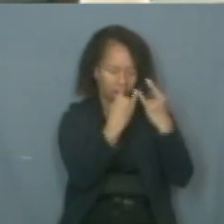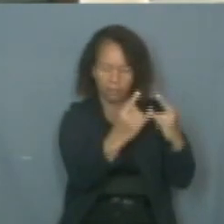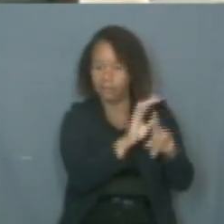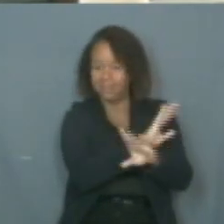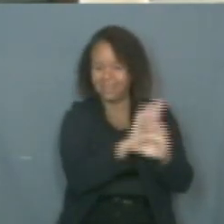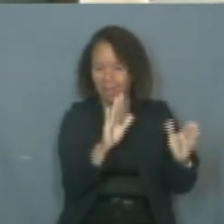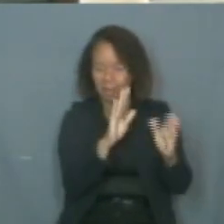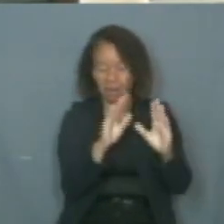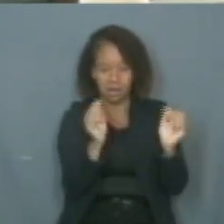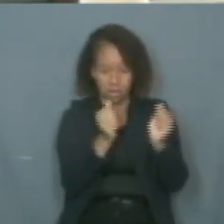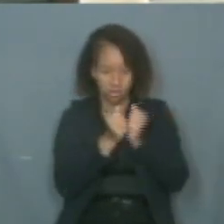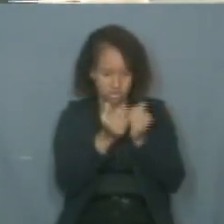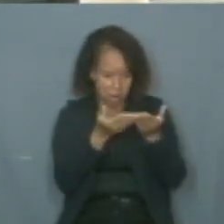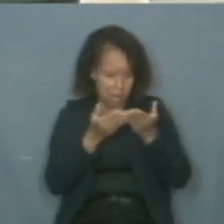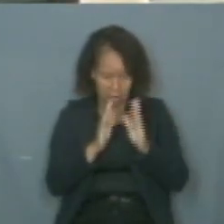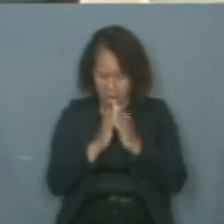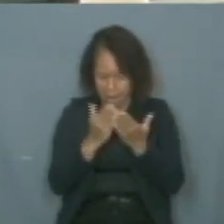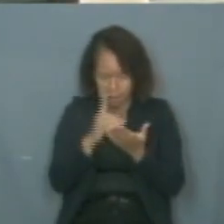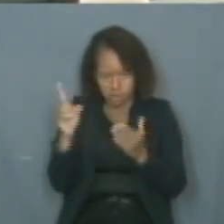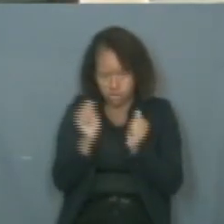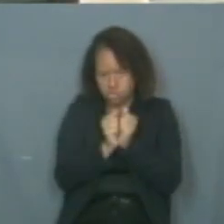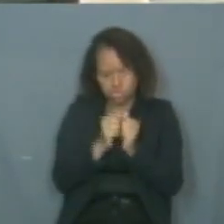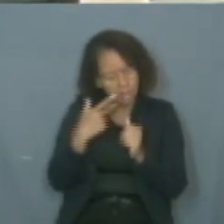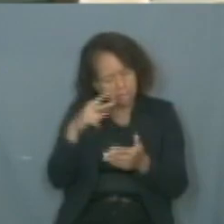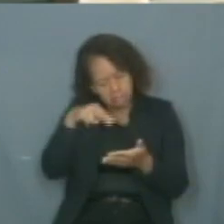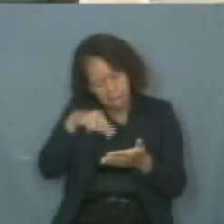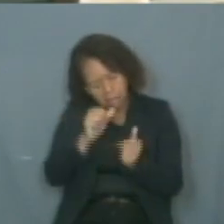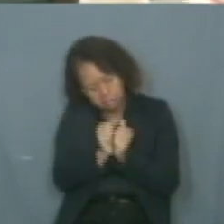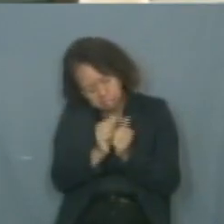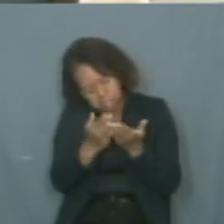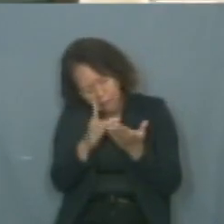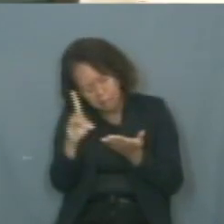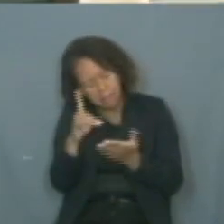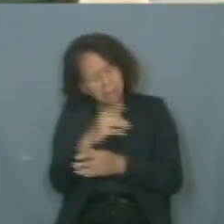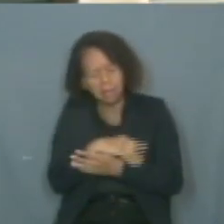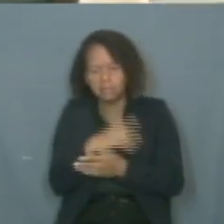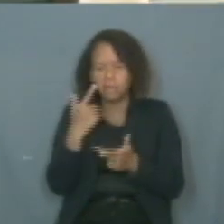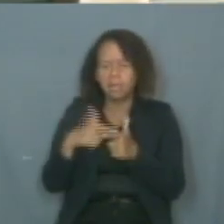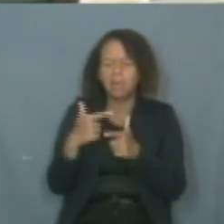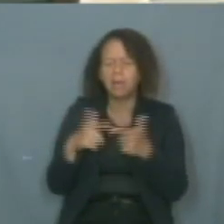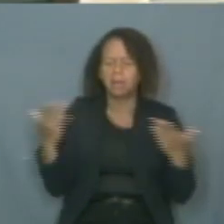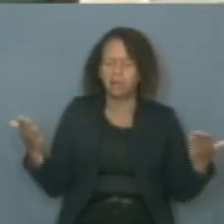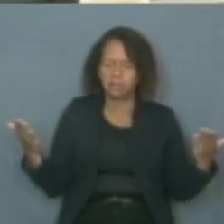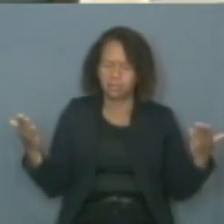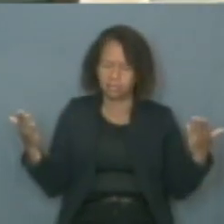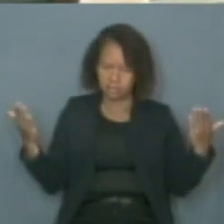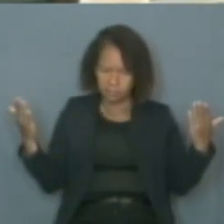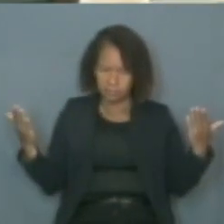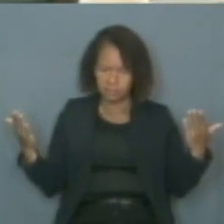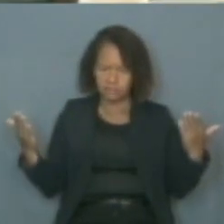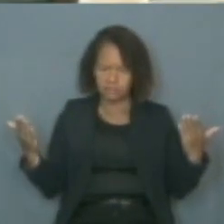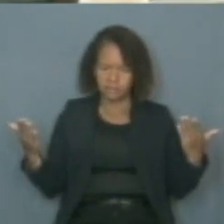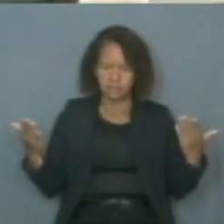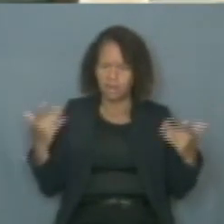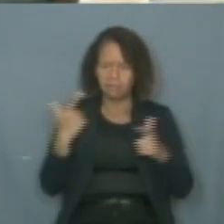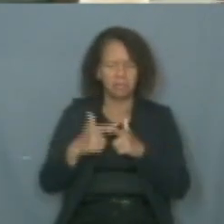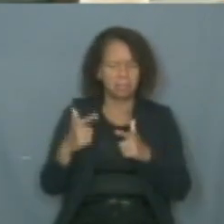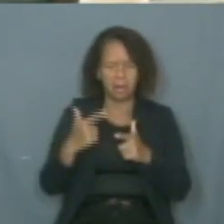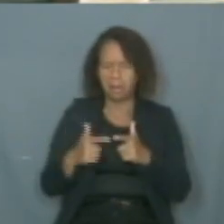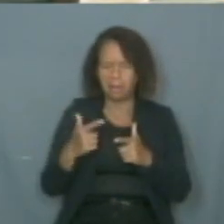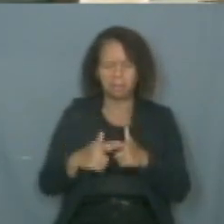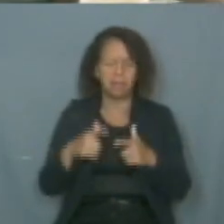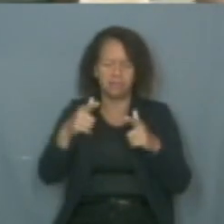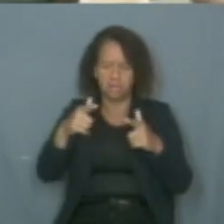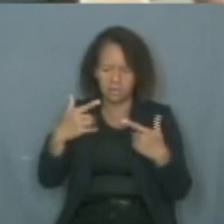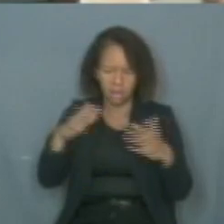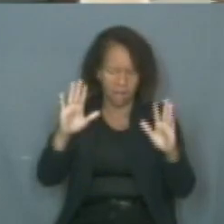lá para ler a Bíblia junto, apenas queriam parar e ler a Bíblia. Qual o problema? Como eu também não vejo problema, você